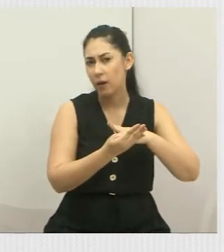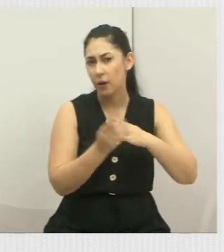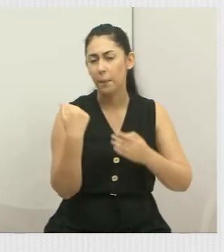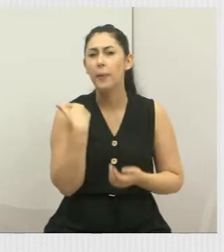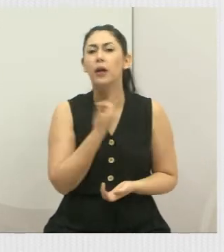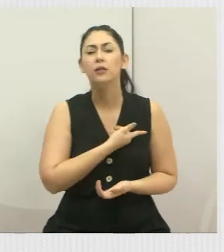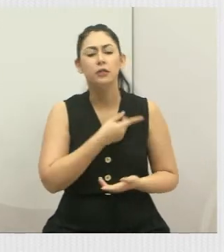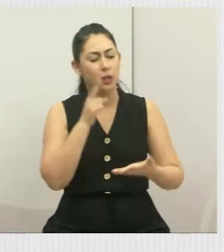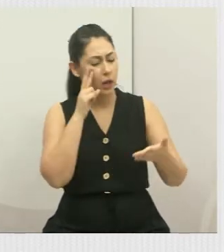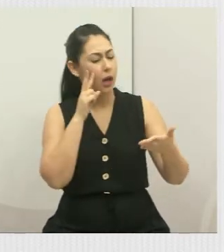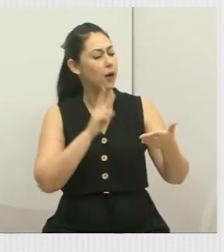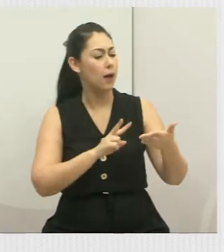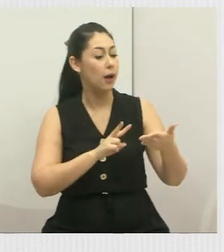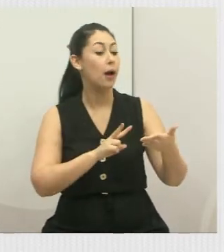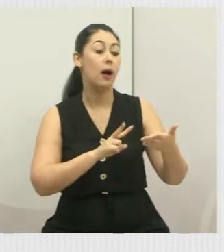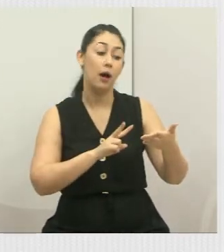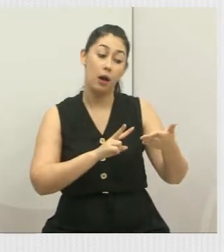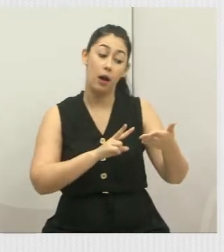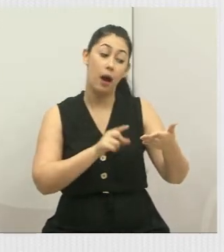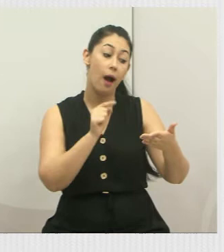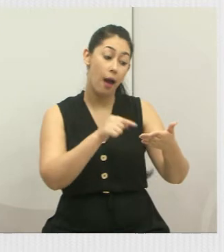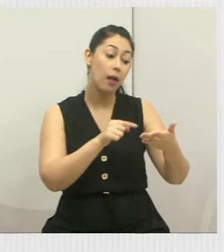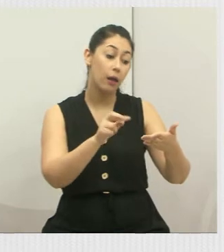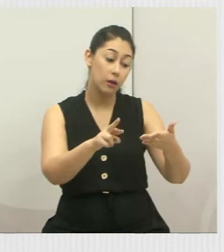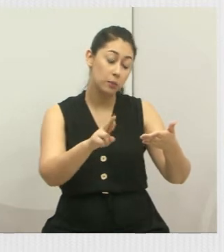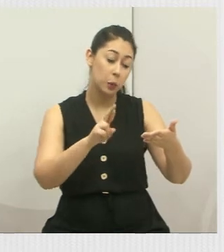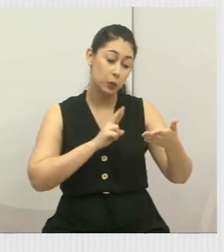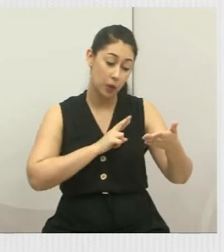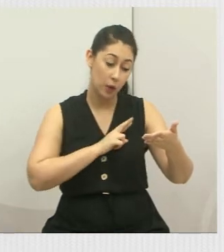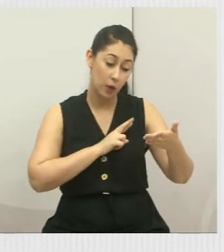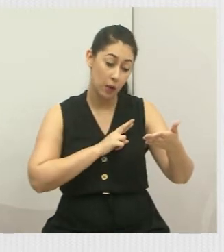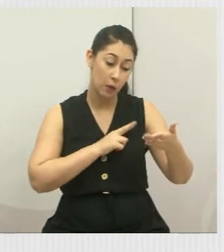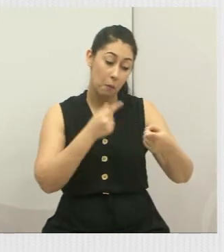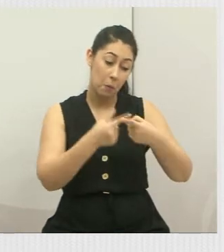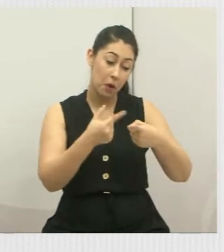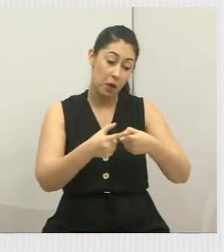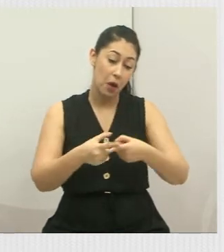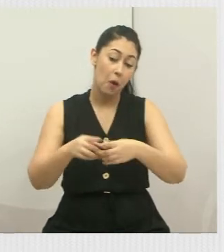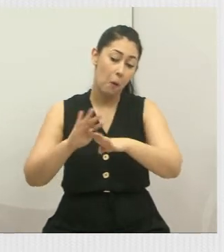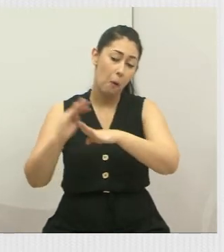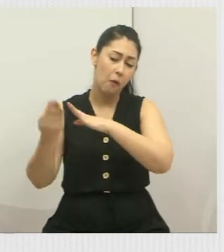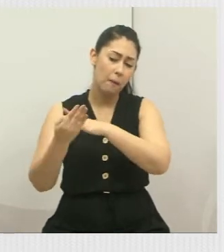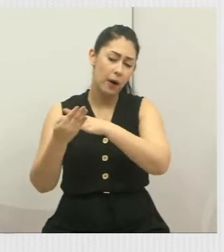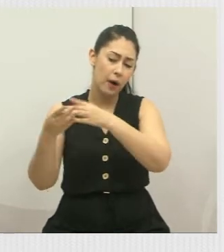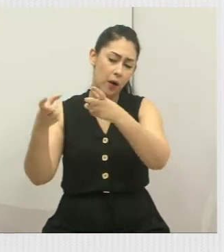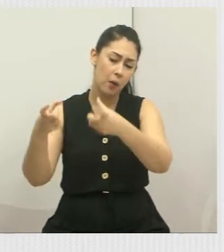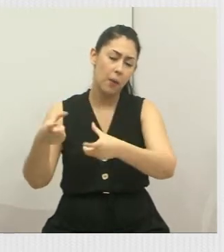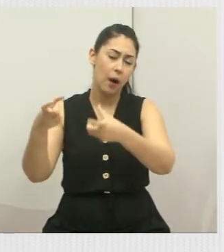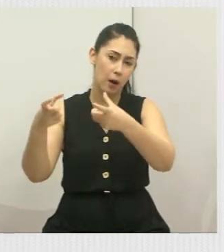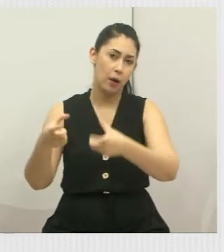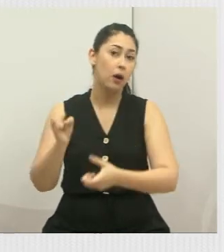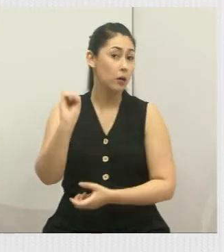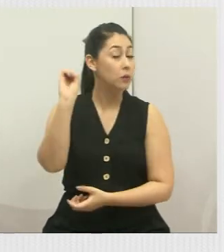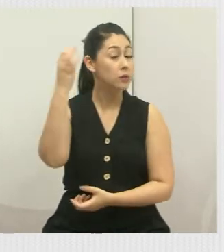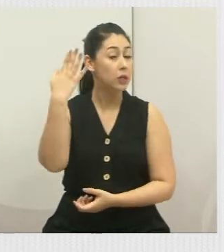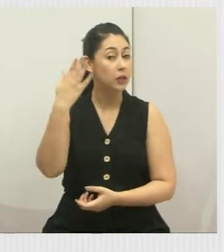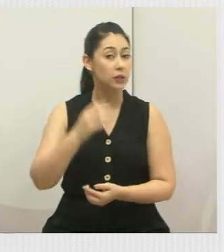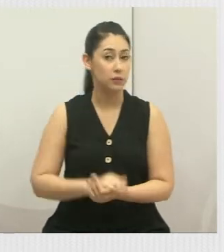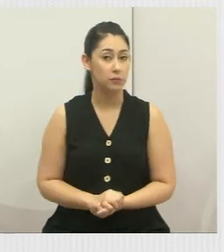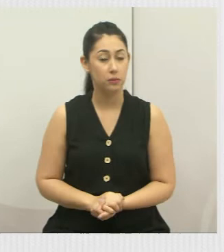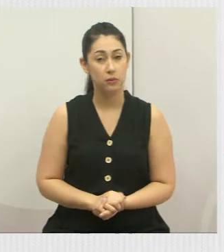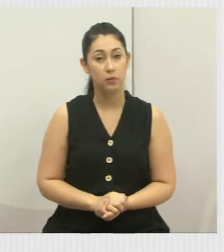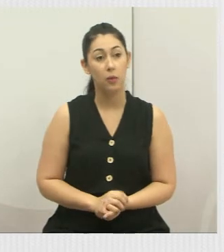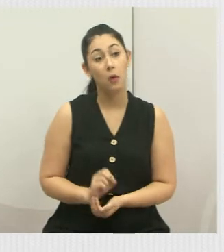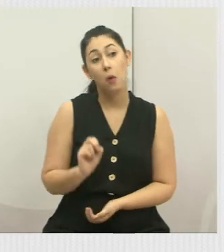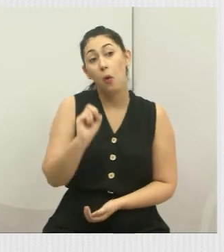gente saiba que aquilo que você está respondendo é relativo ao bairro tal ou ao outro bairro. Se você quiser deixar